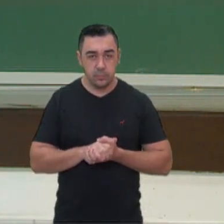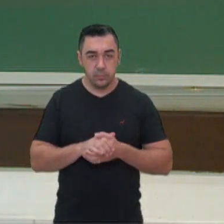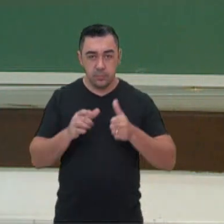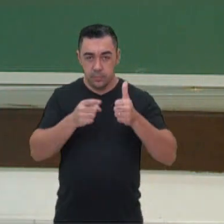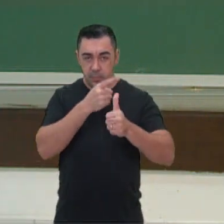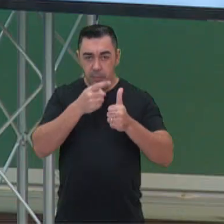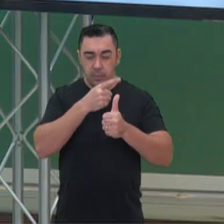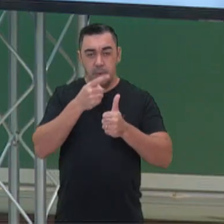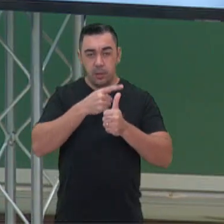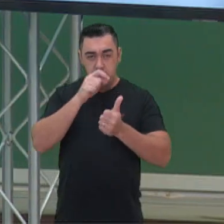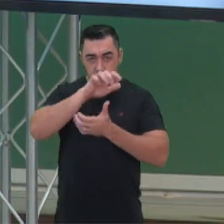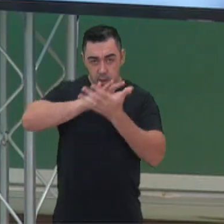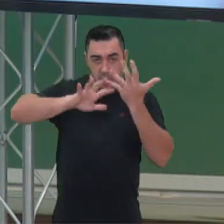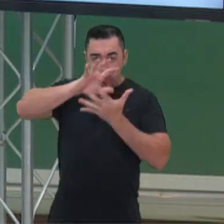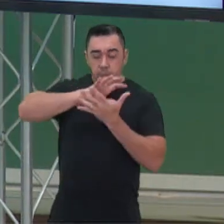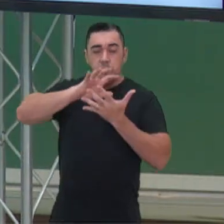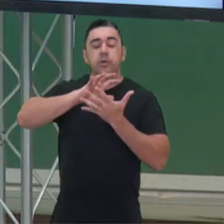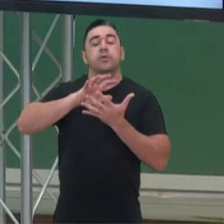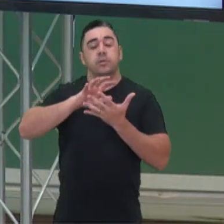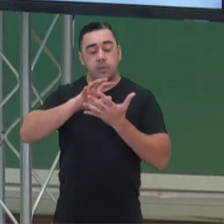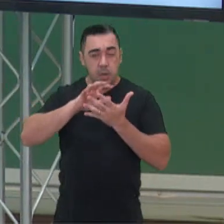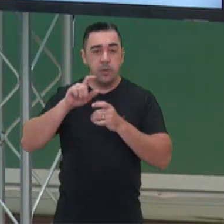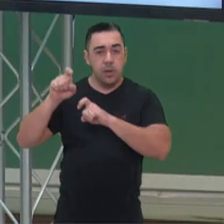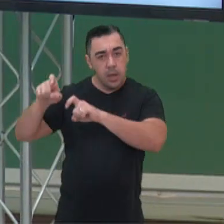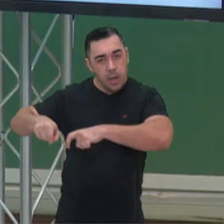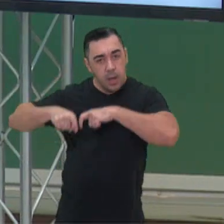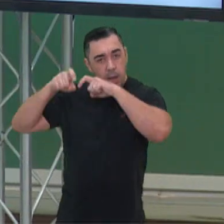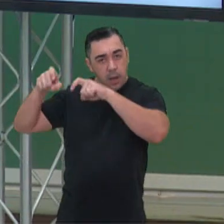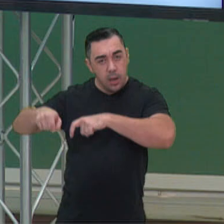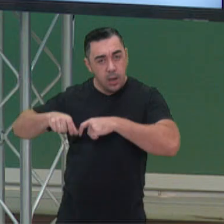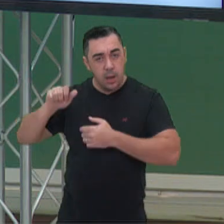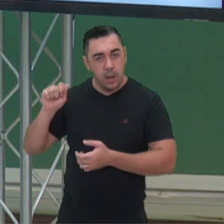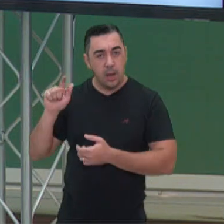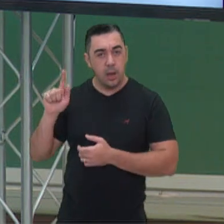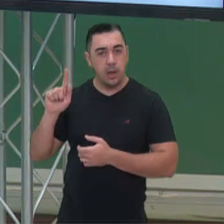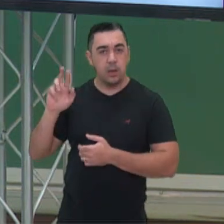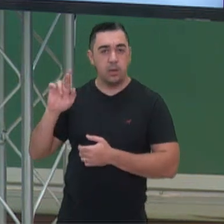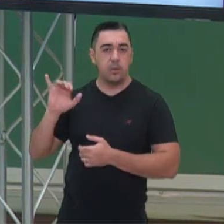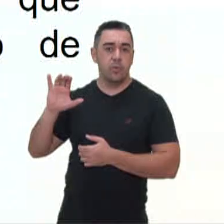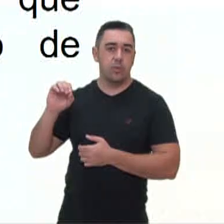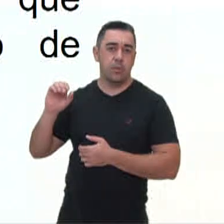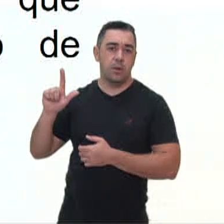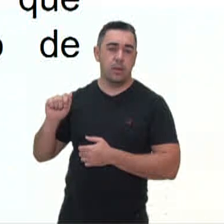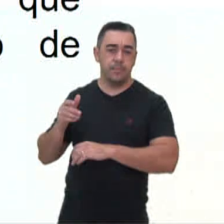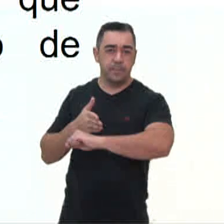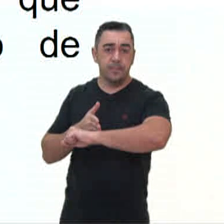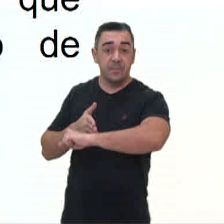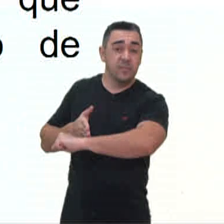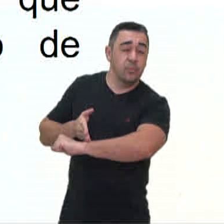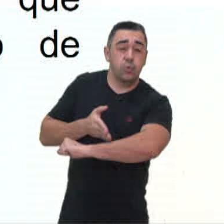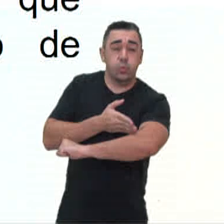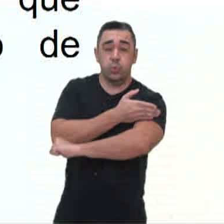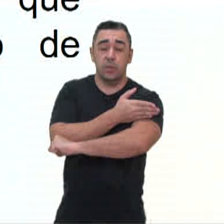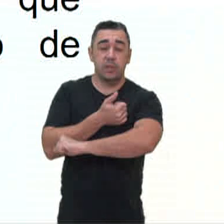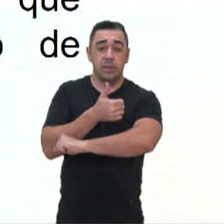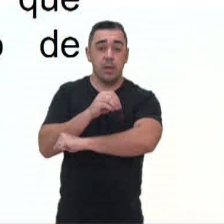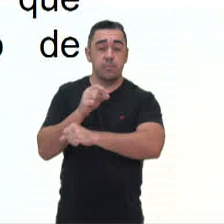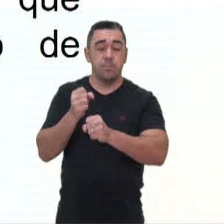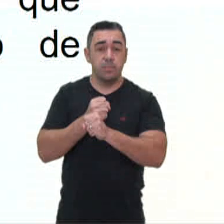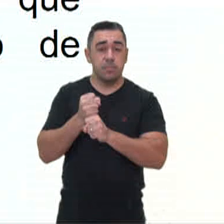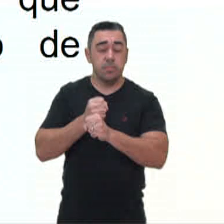Primeira Revolução Agrícola. 10 mil anos, então, como nós acabamos de ver, antes de Cristo, né? Ainda no